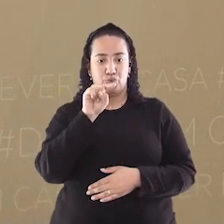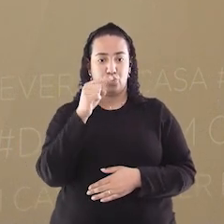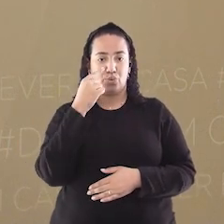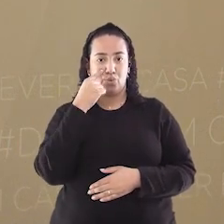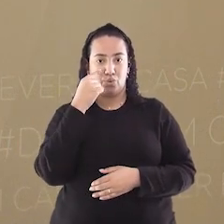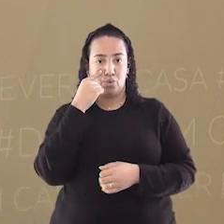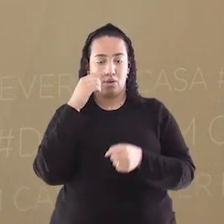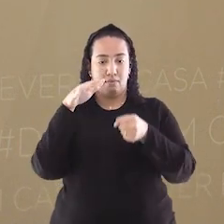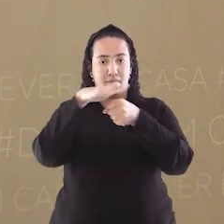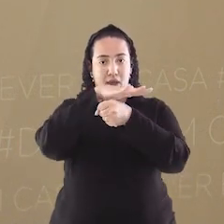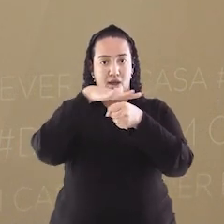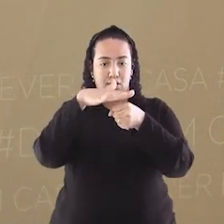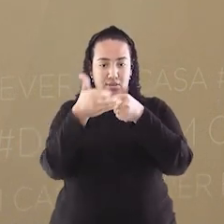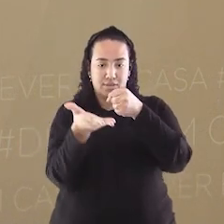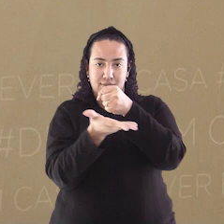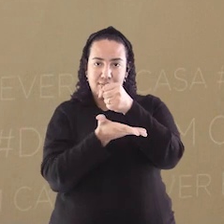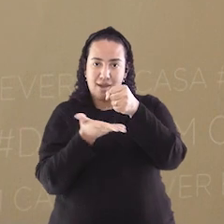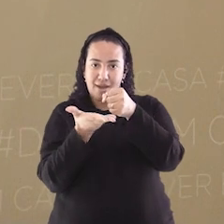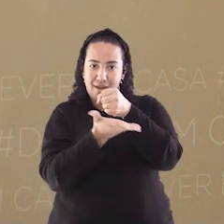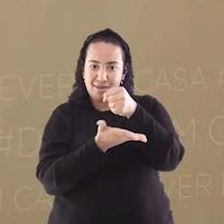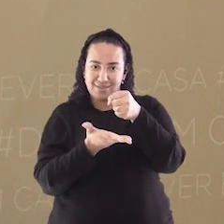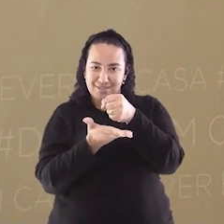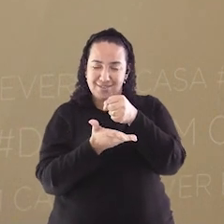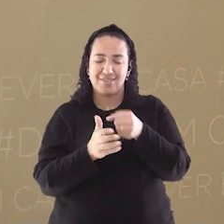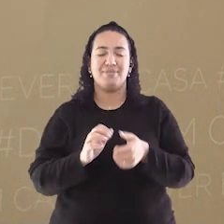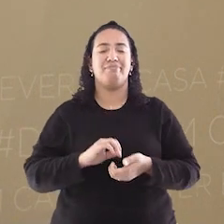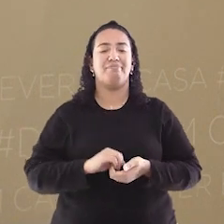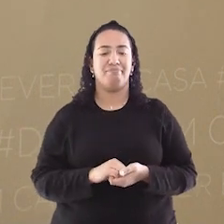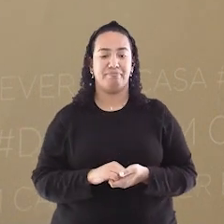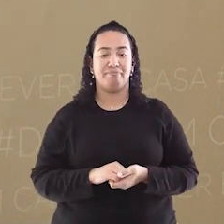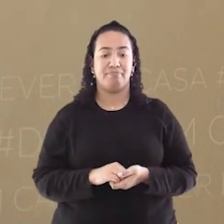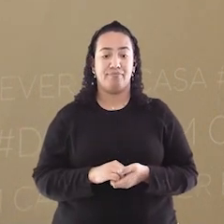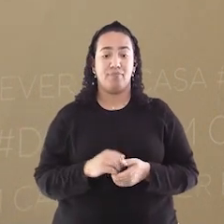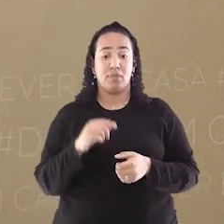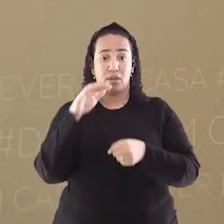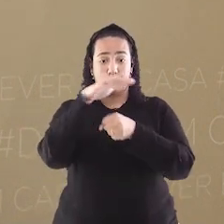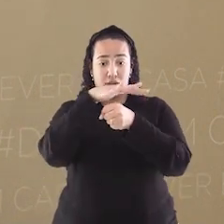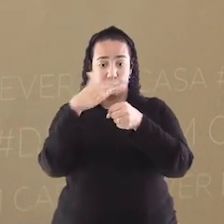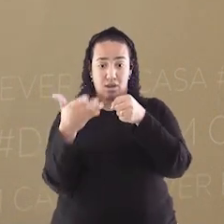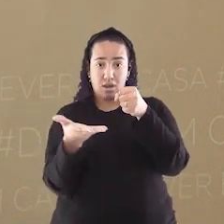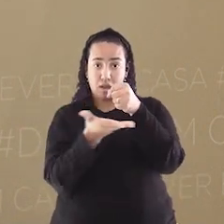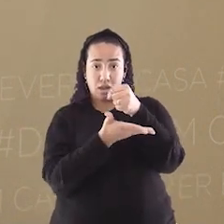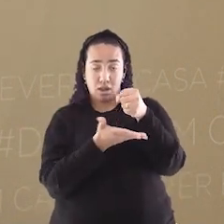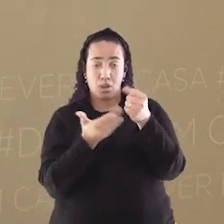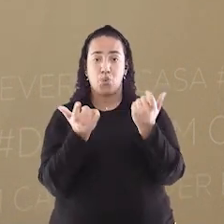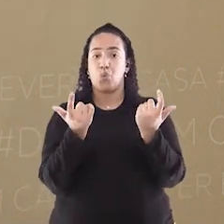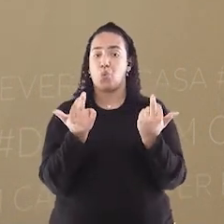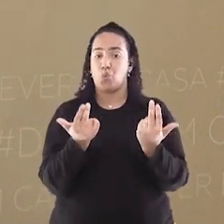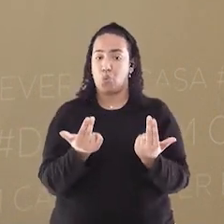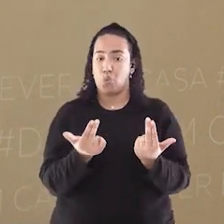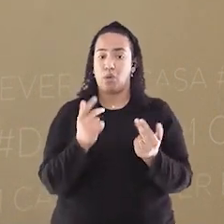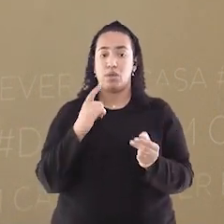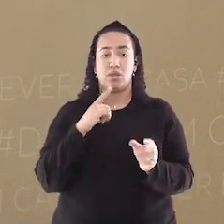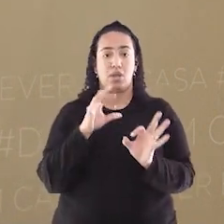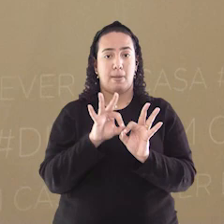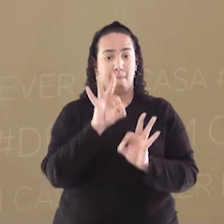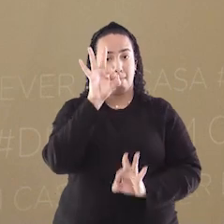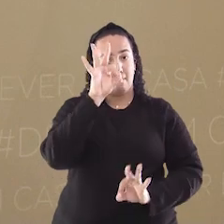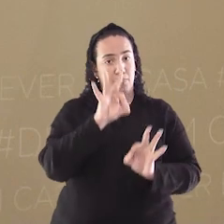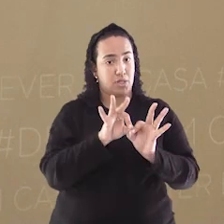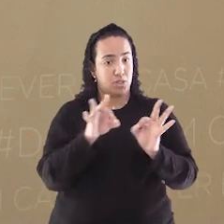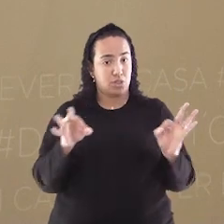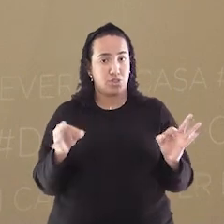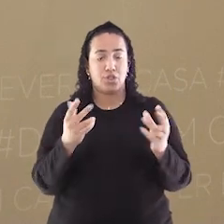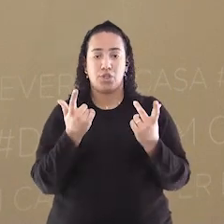de um lado e a outra de outro lado. E elas são iguais, ou seja, com as mesmas medidas,